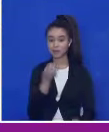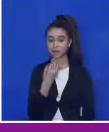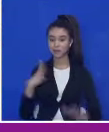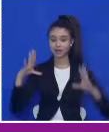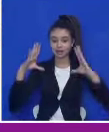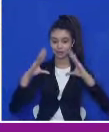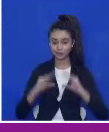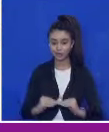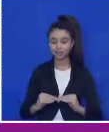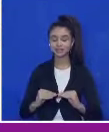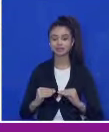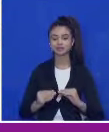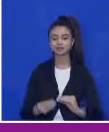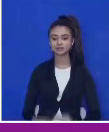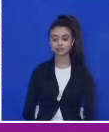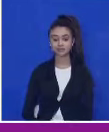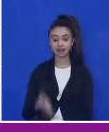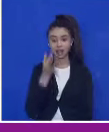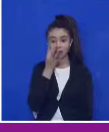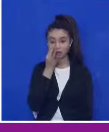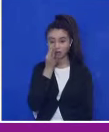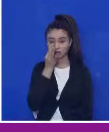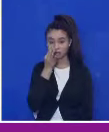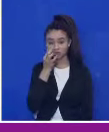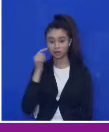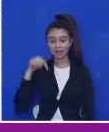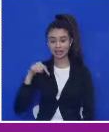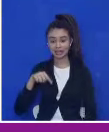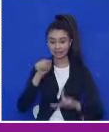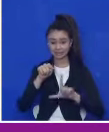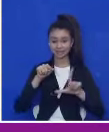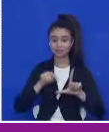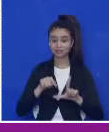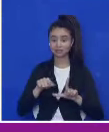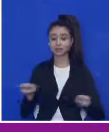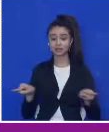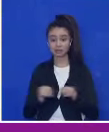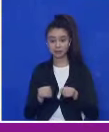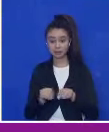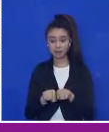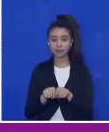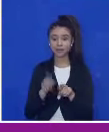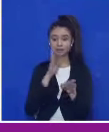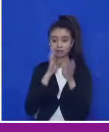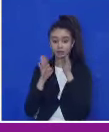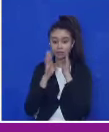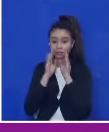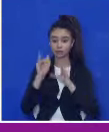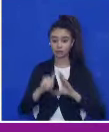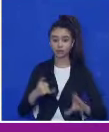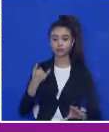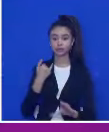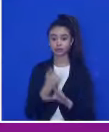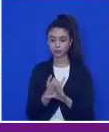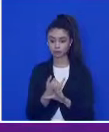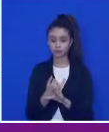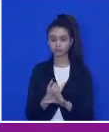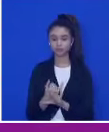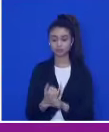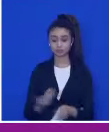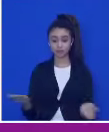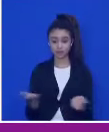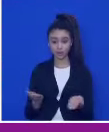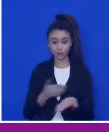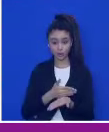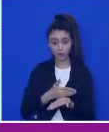boa noite a todos que nos acompanham ao vivo pela Rede TV e também através dos perfis do Facebook e do YouTube da Caixa e da Rede TV. A partir